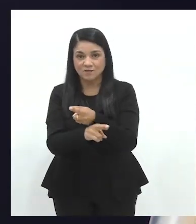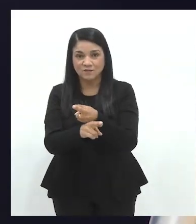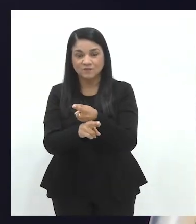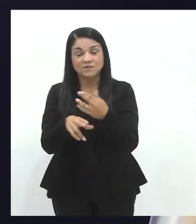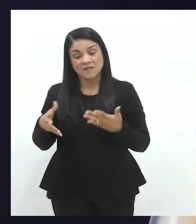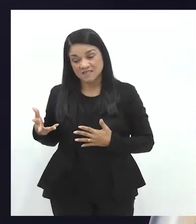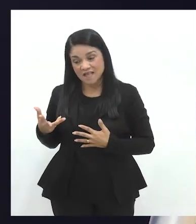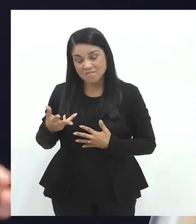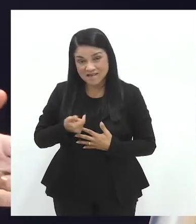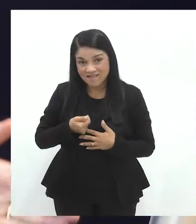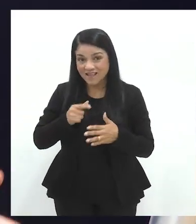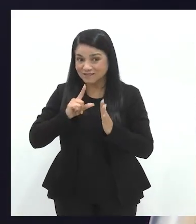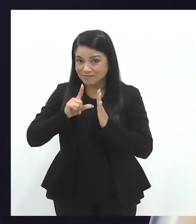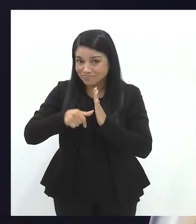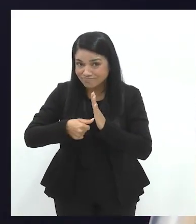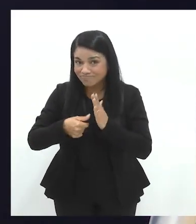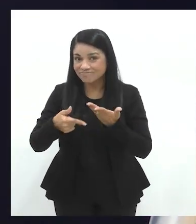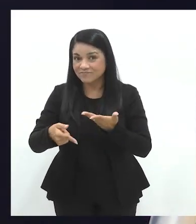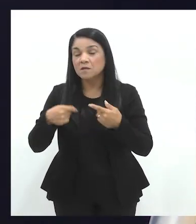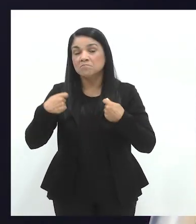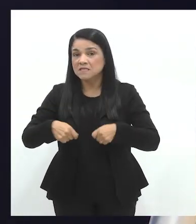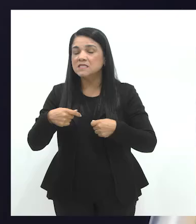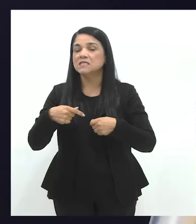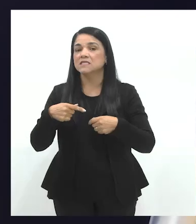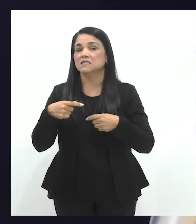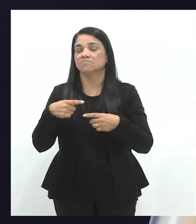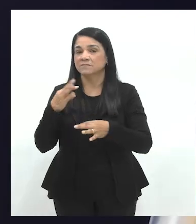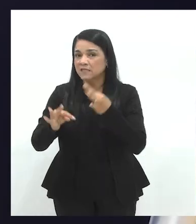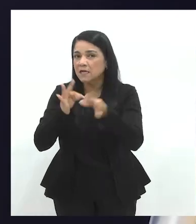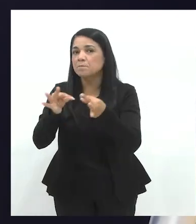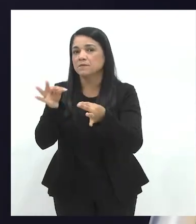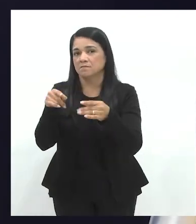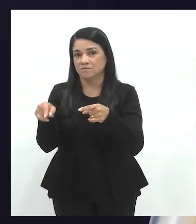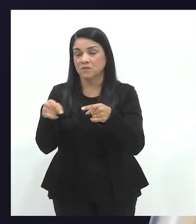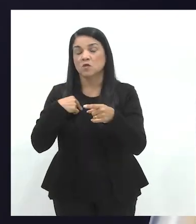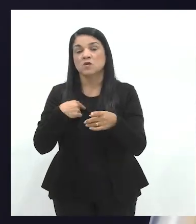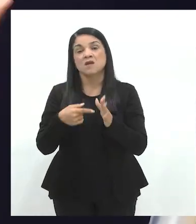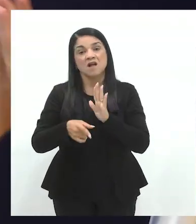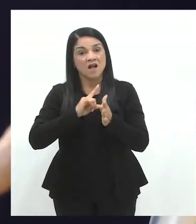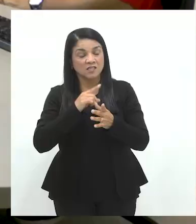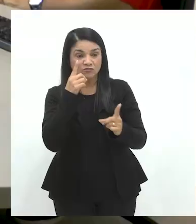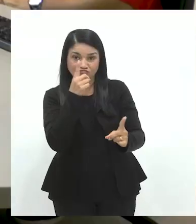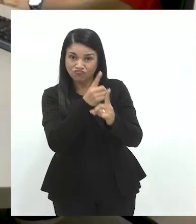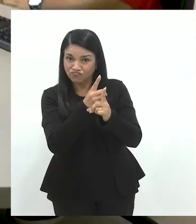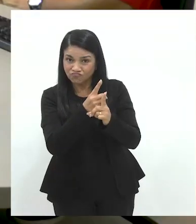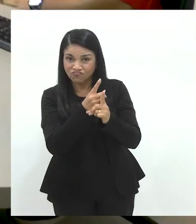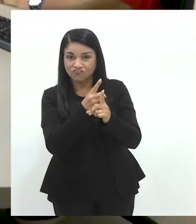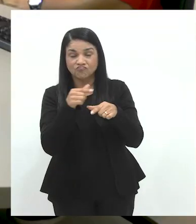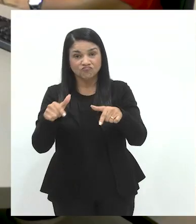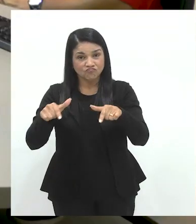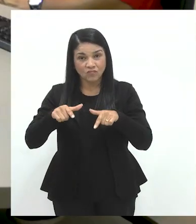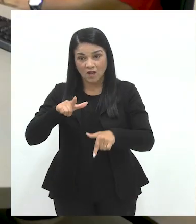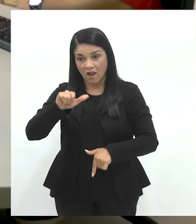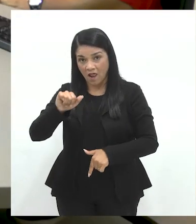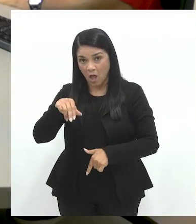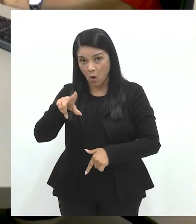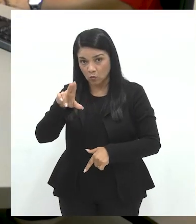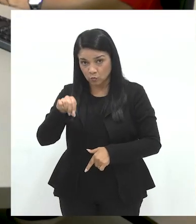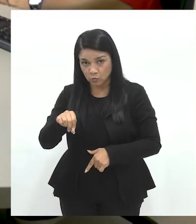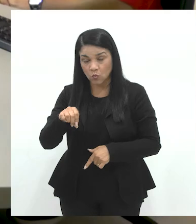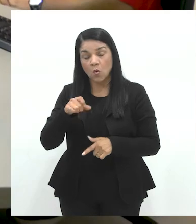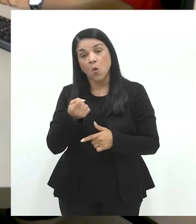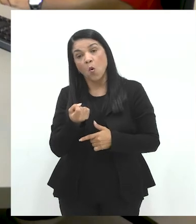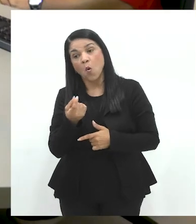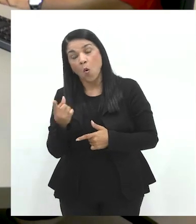E essa habilidade que está em defasagem precisa ser tratada. Então, quando a gente não tem um diagnóstico ou quando a gente vai